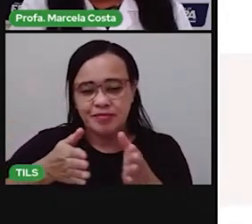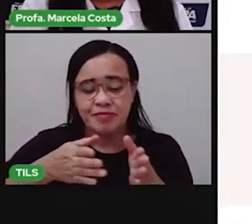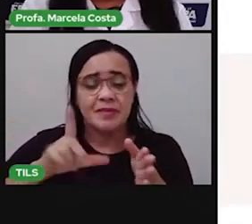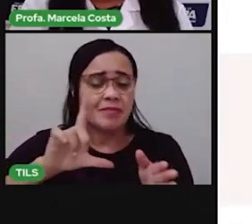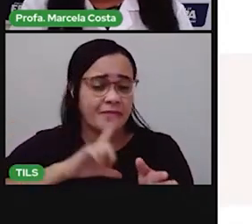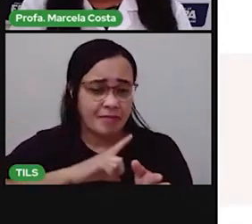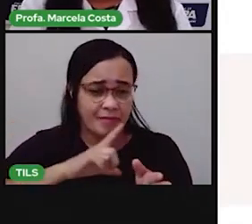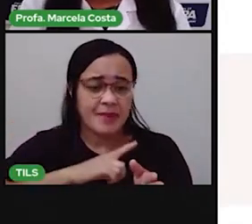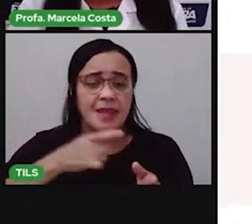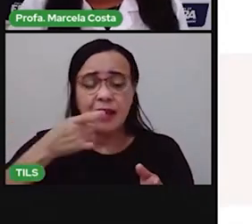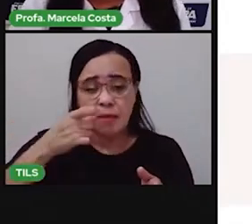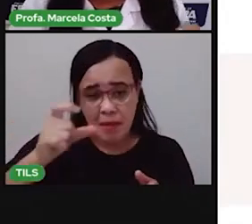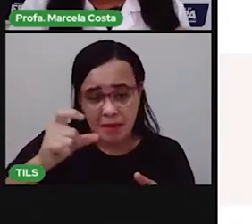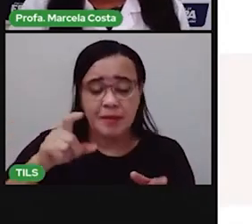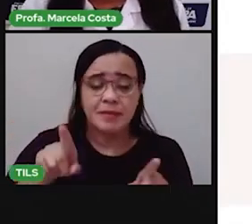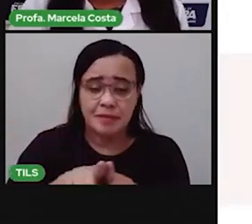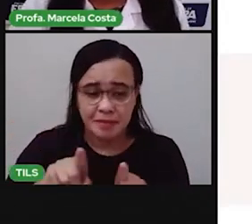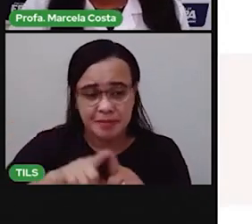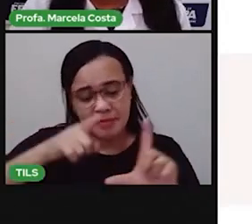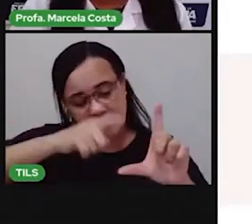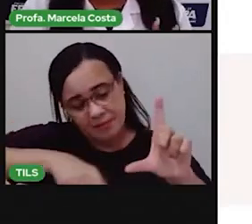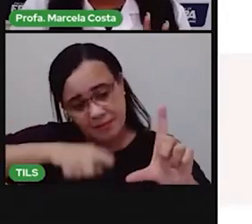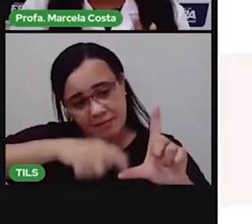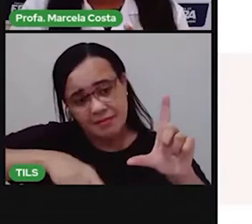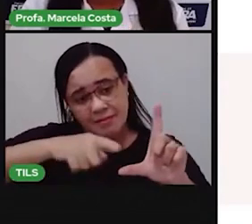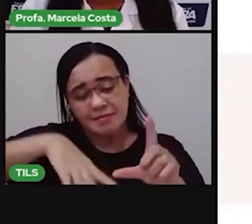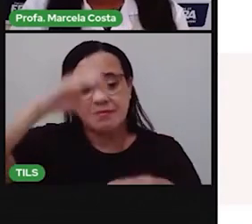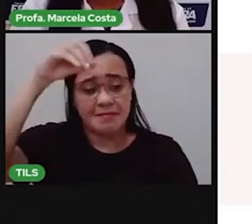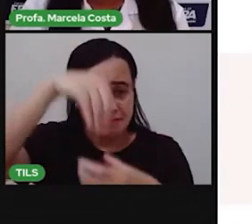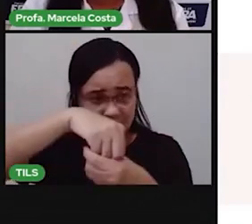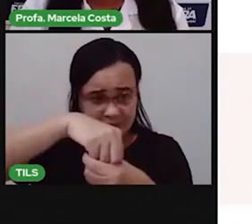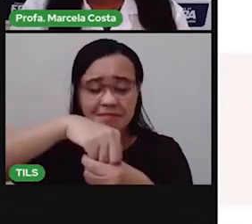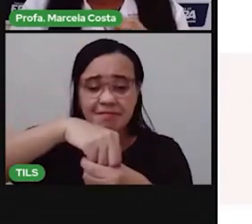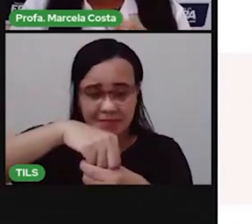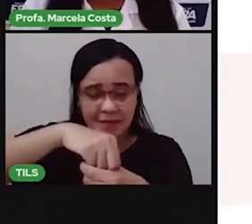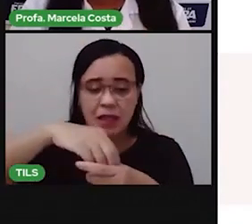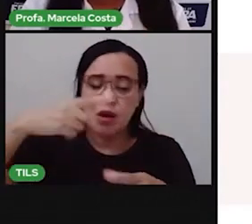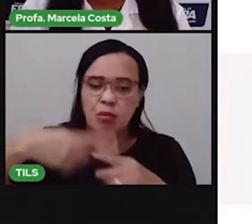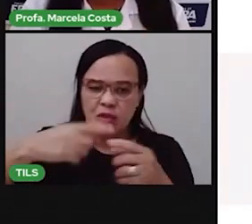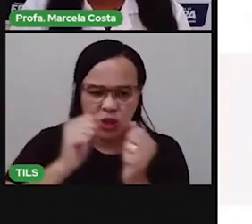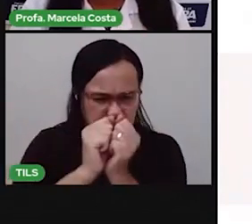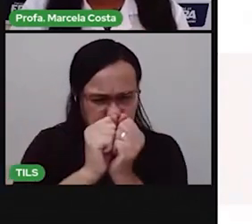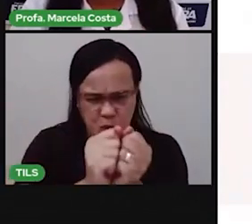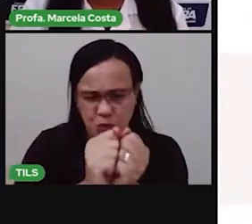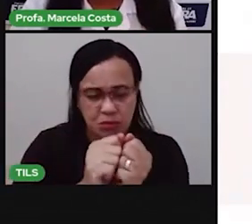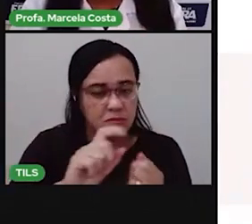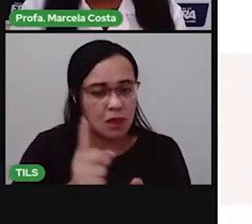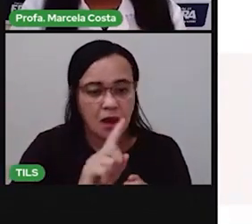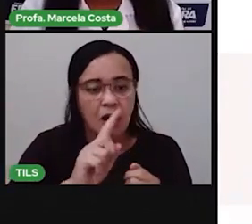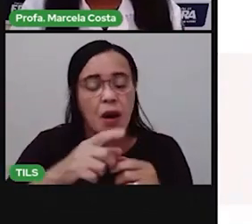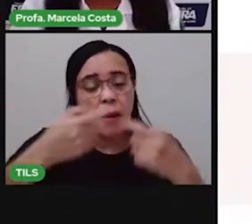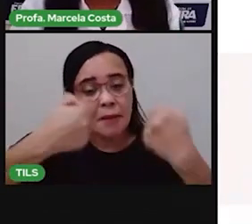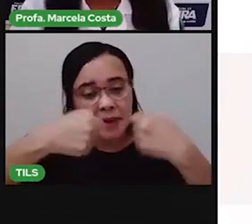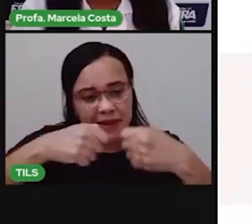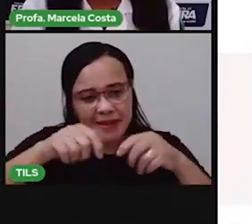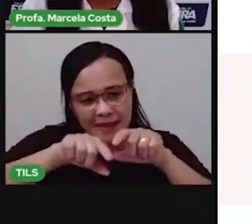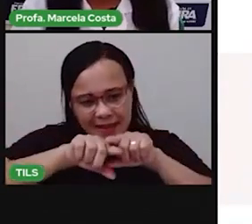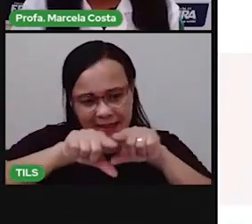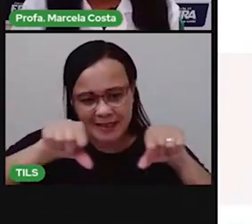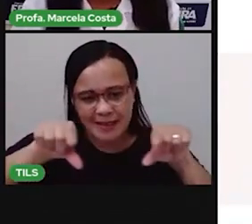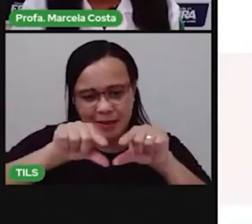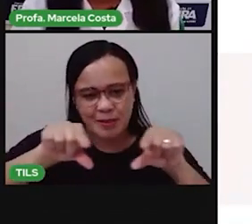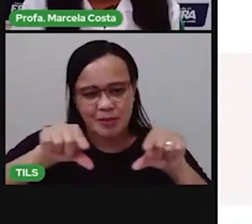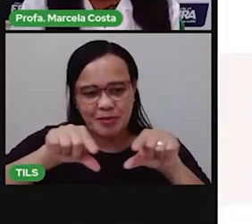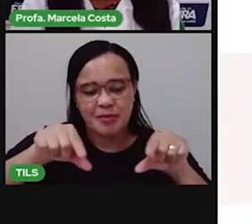outra, porque as palavras numa frase não ficam juntas, grudadas. Tem que dar um espaço entre uma e outra.